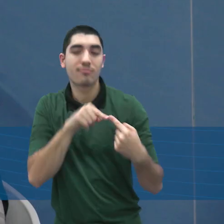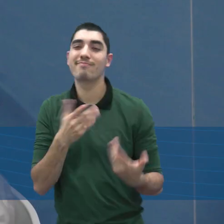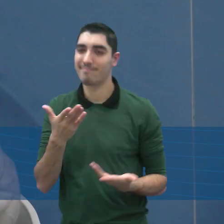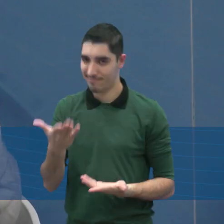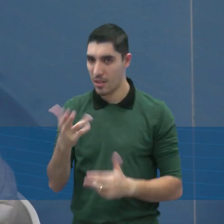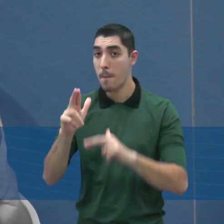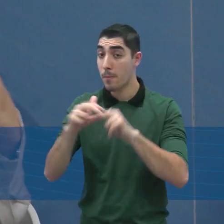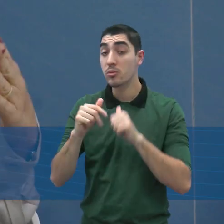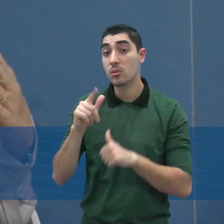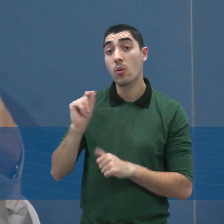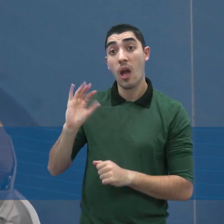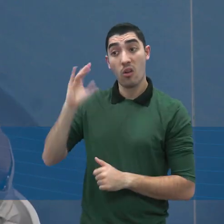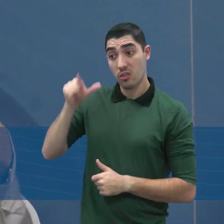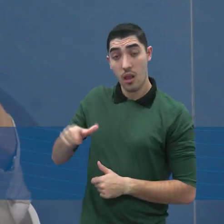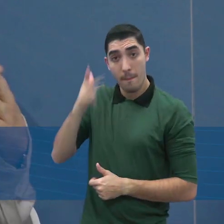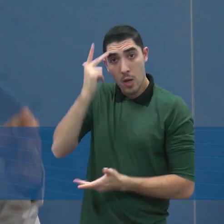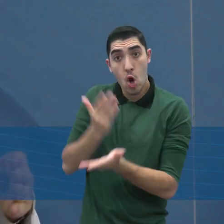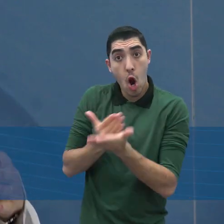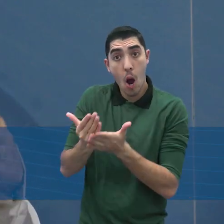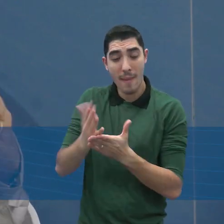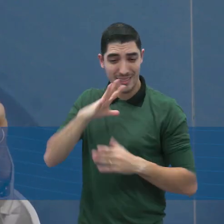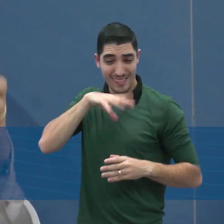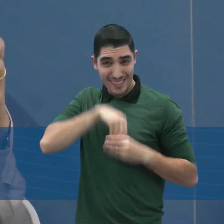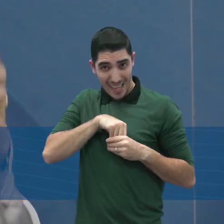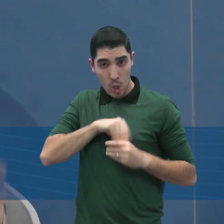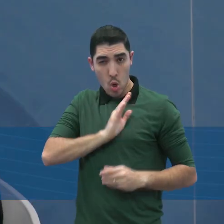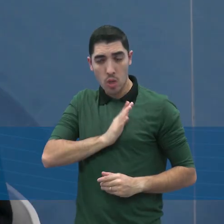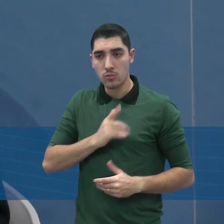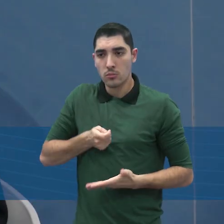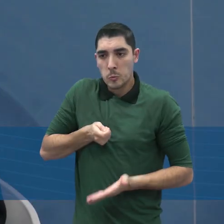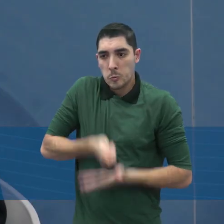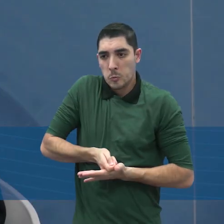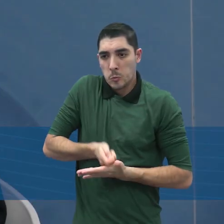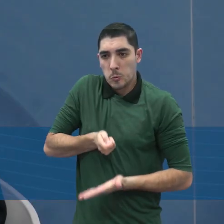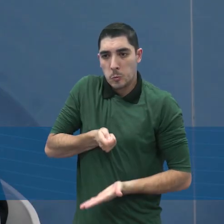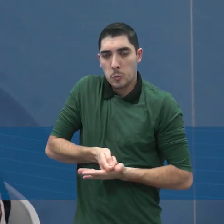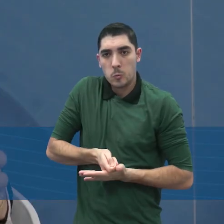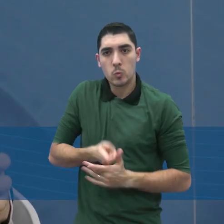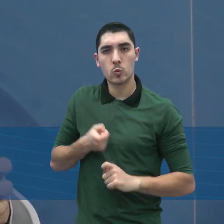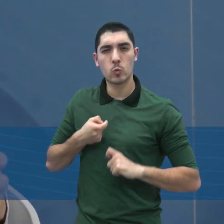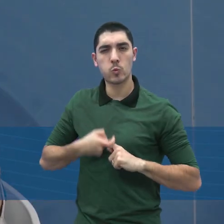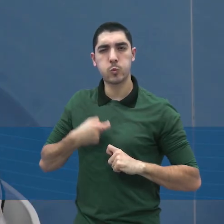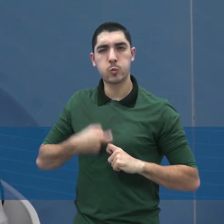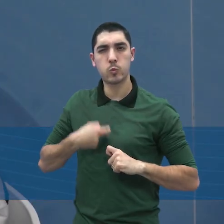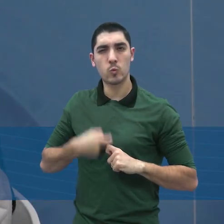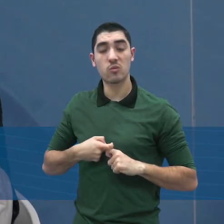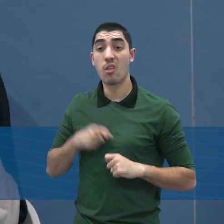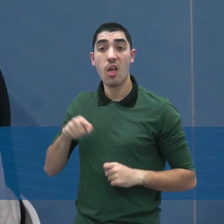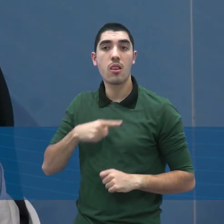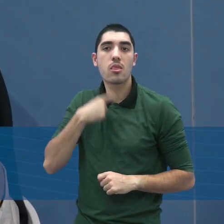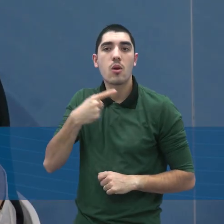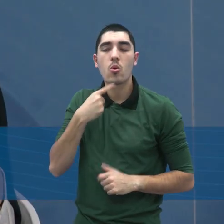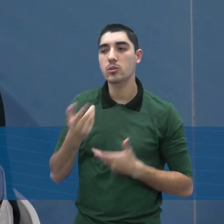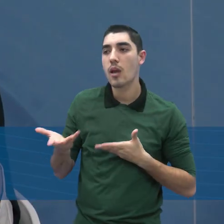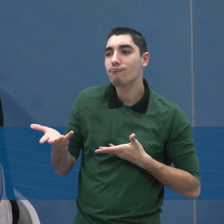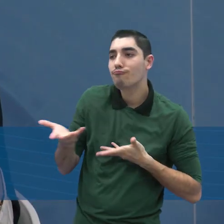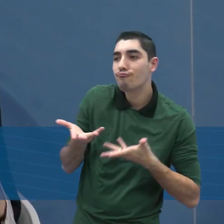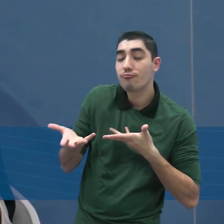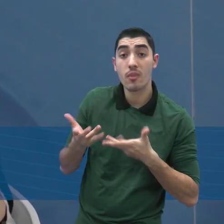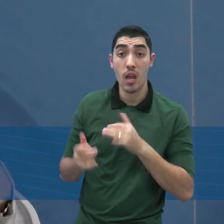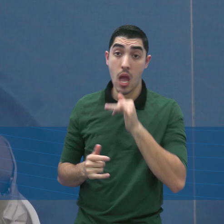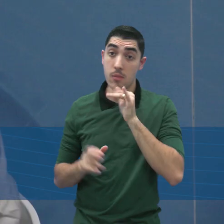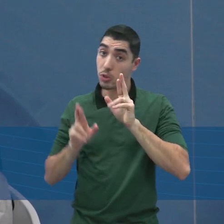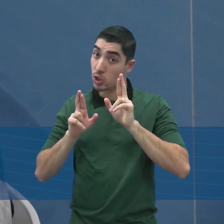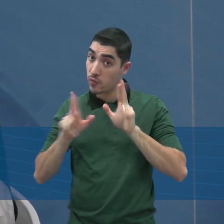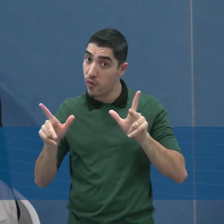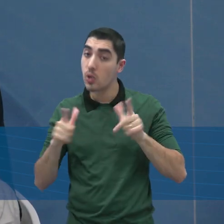rigidez. Ele torna a pessoa tão rígida que o mundo da pessoa vira só aquilo. Ela não consegue... Eu acho que a paixão